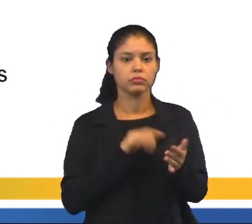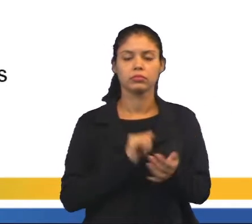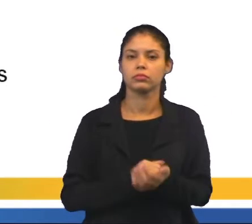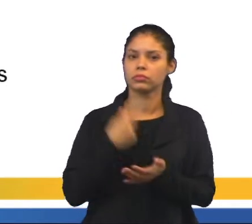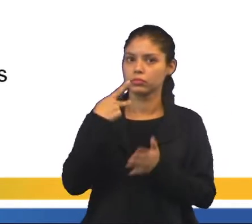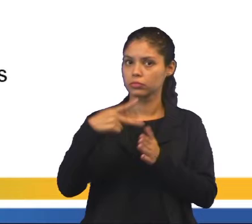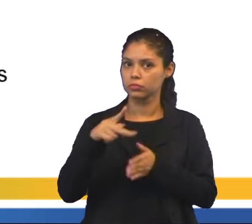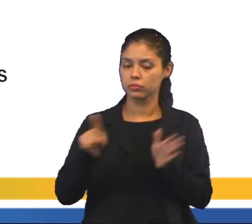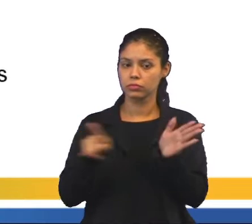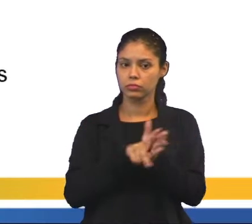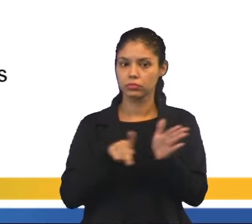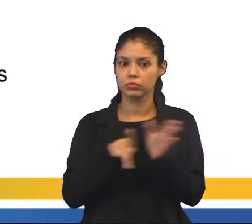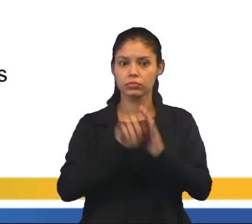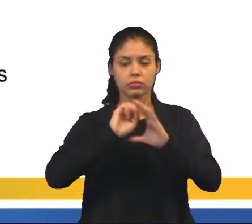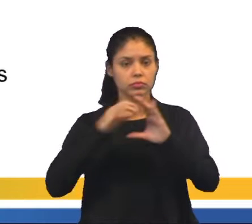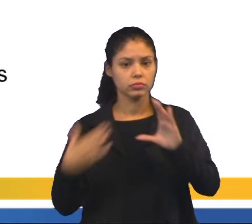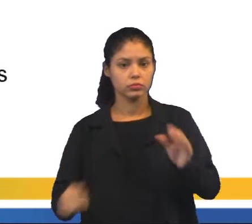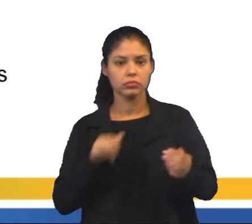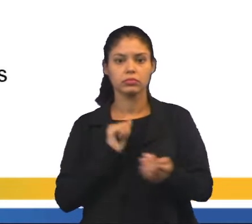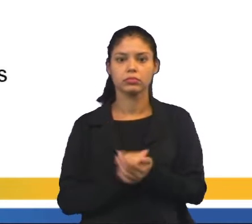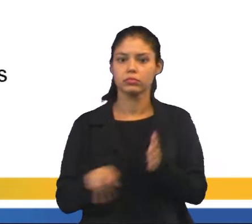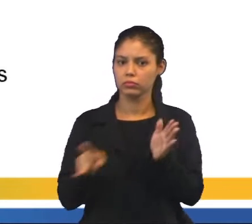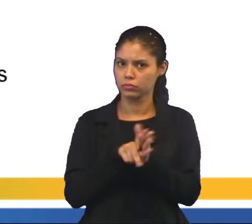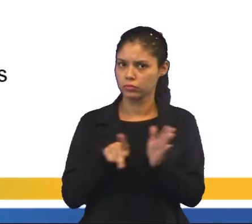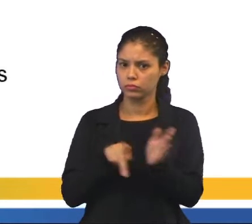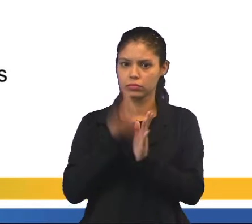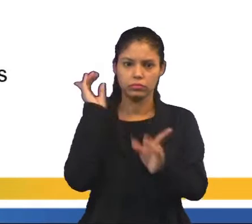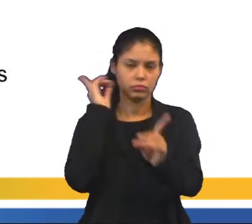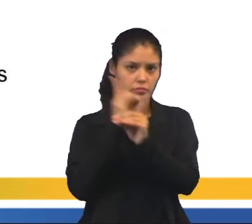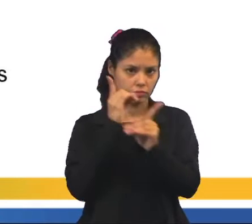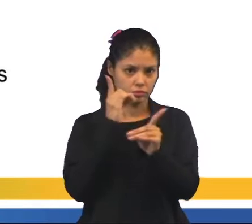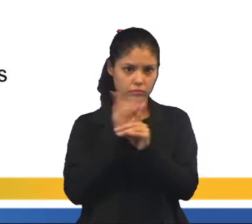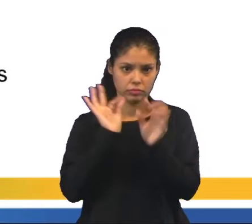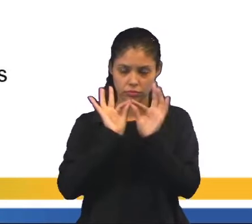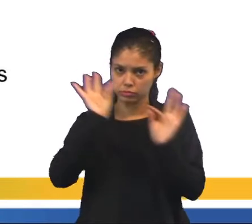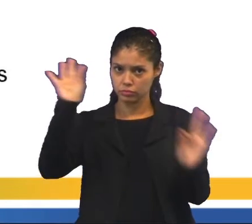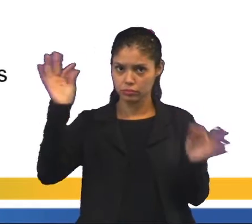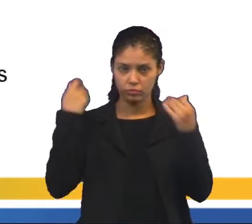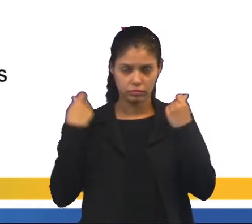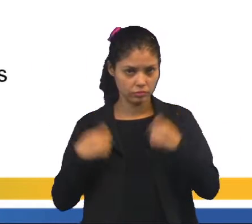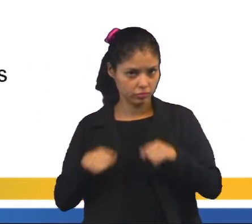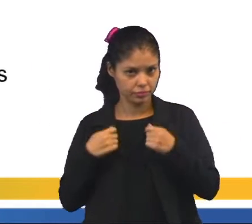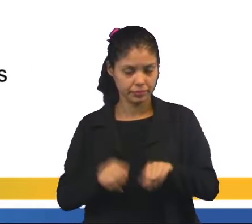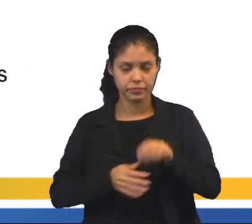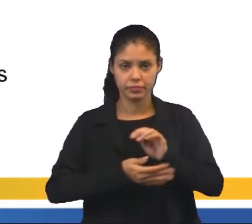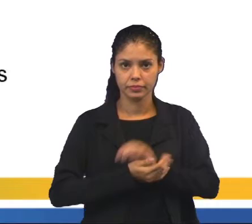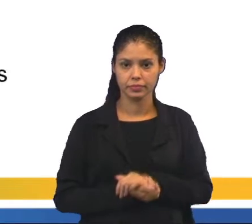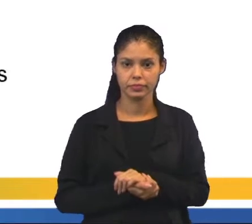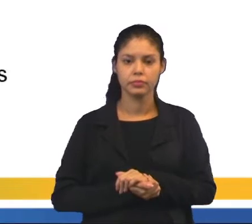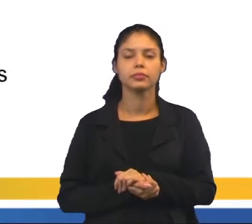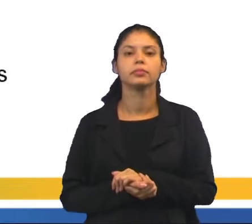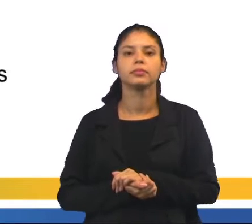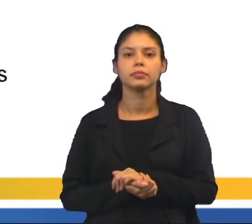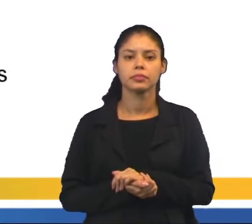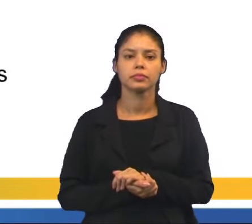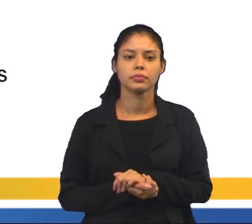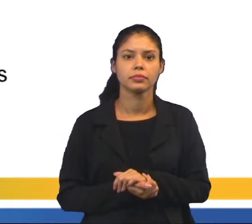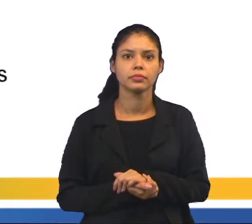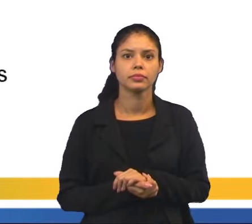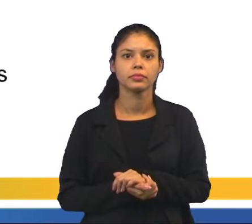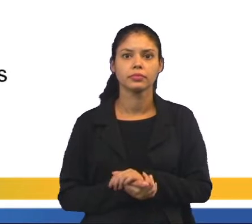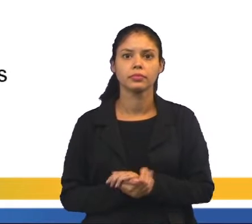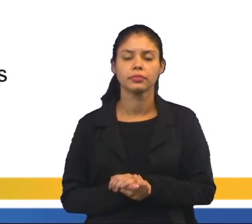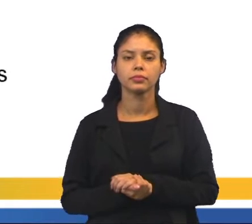em consideração as suas características e propriedades para encontrar as